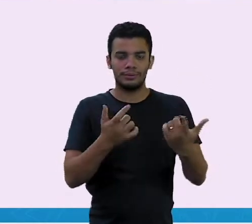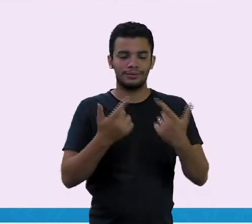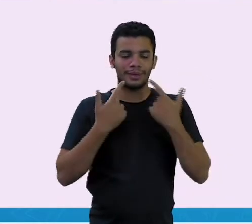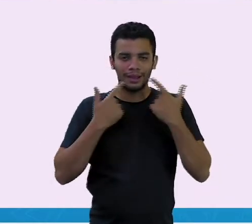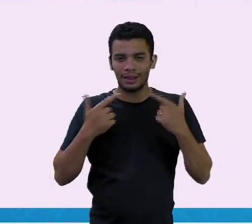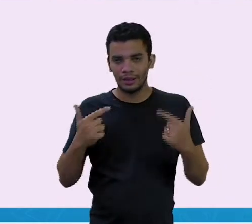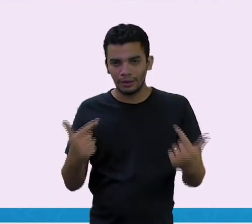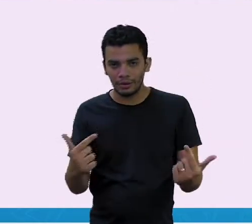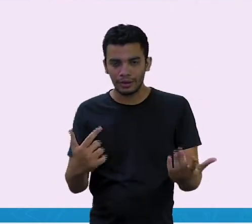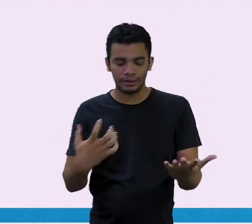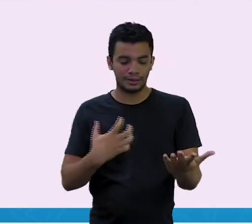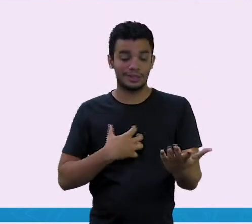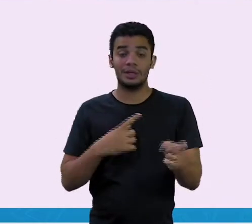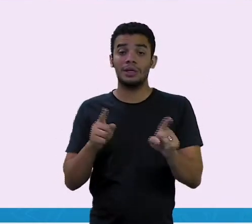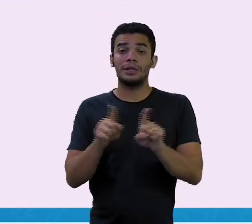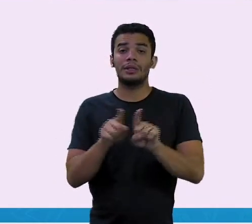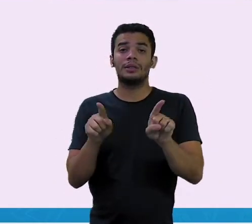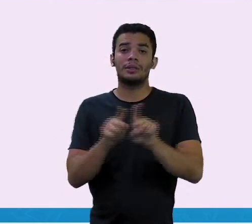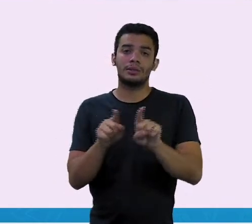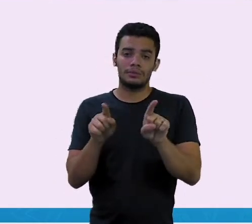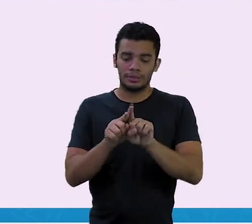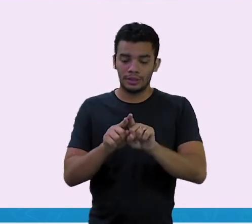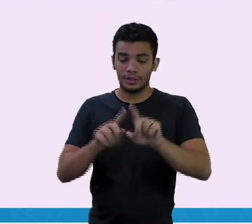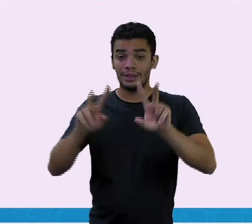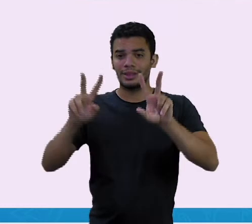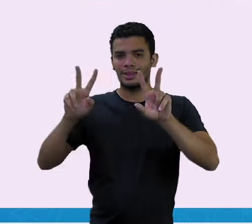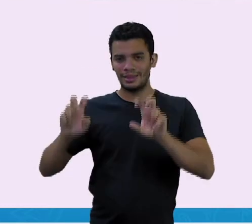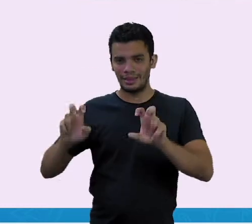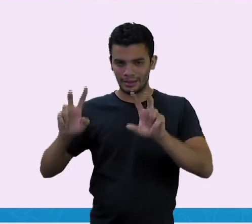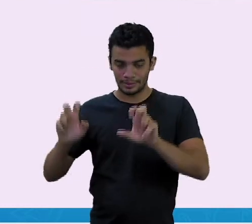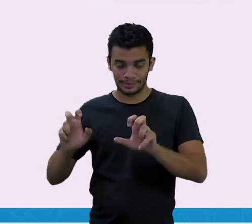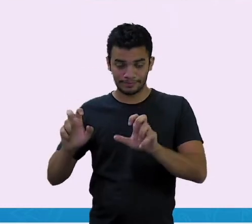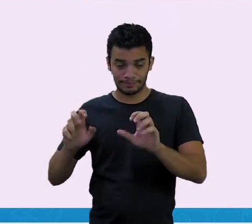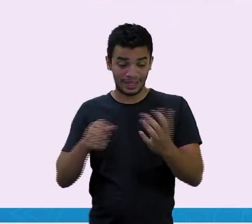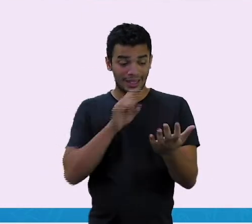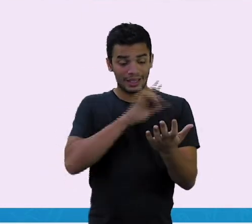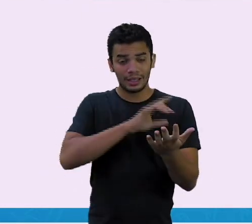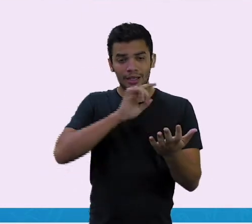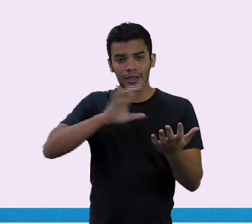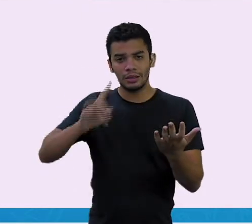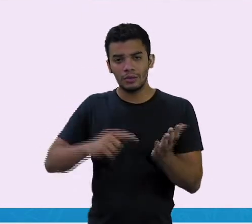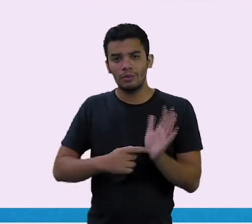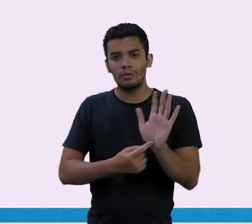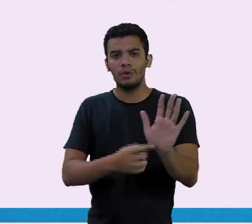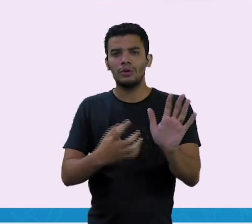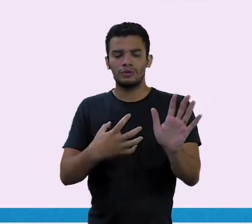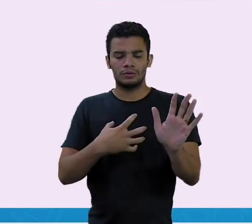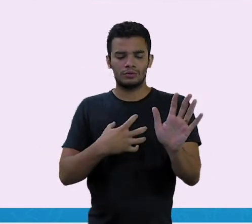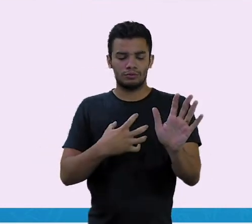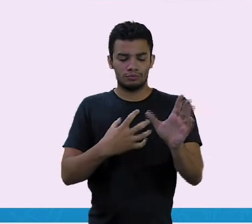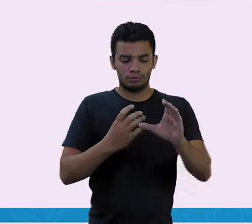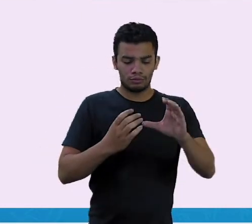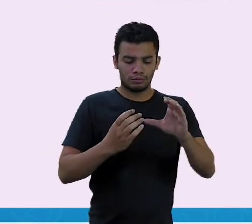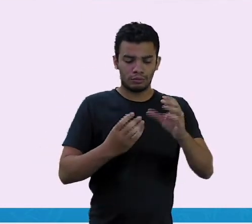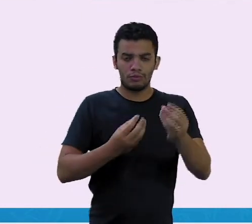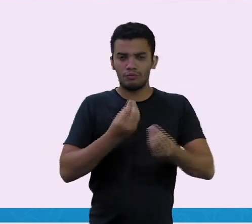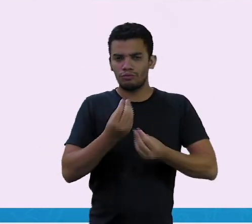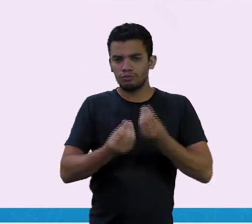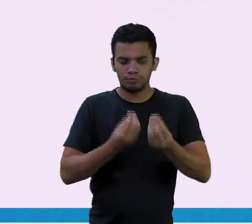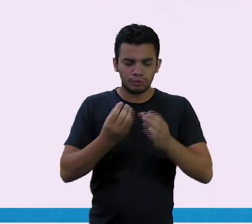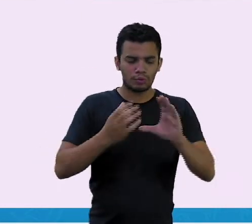temática. Todos eles cumprem uma função comunicativa e social dentro de um